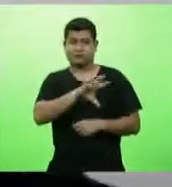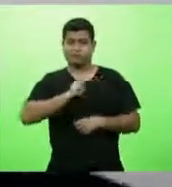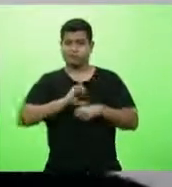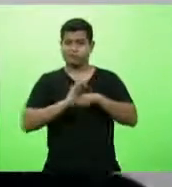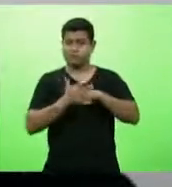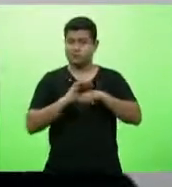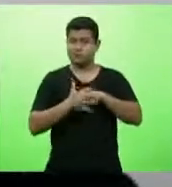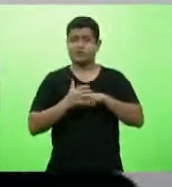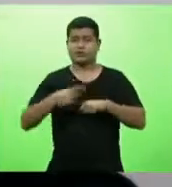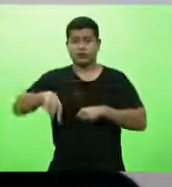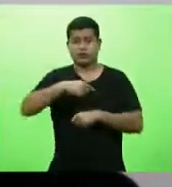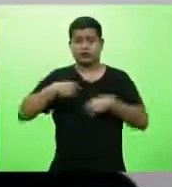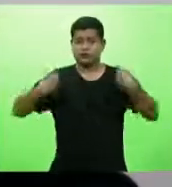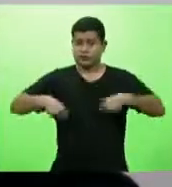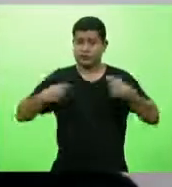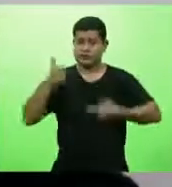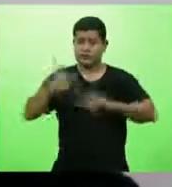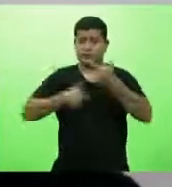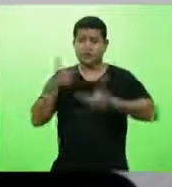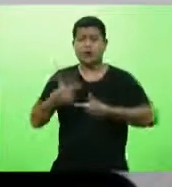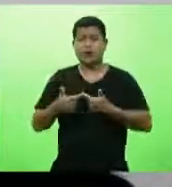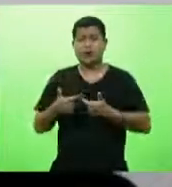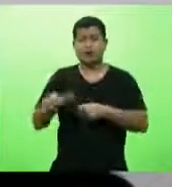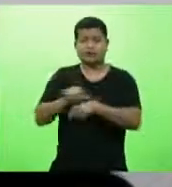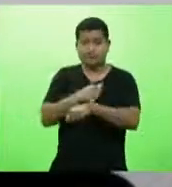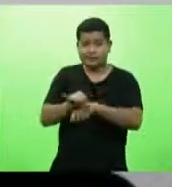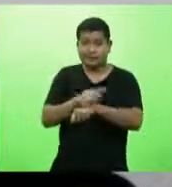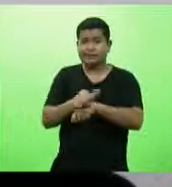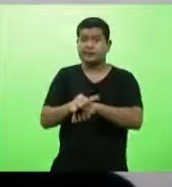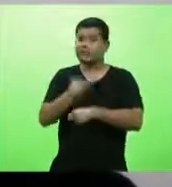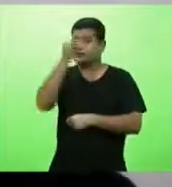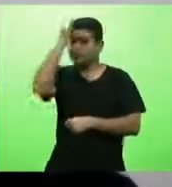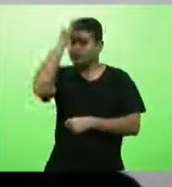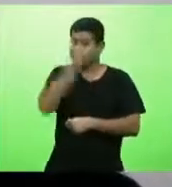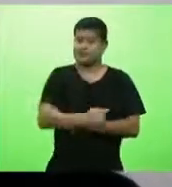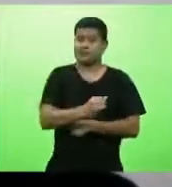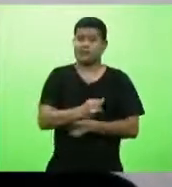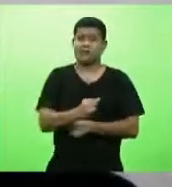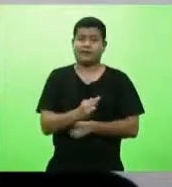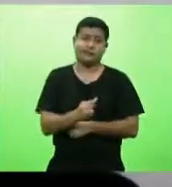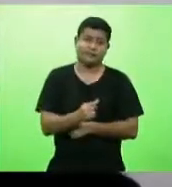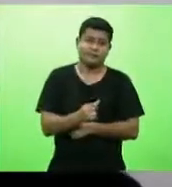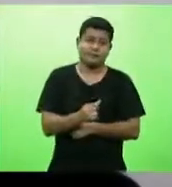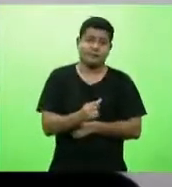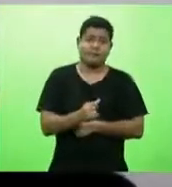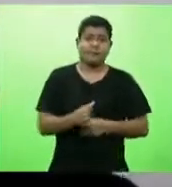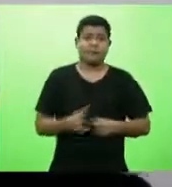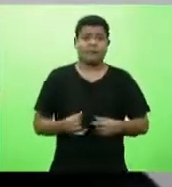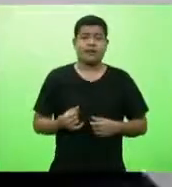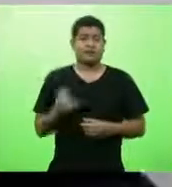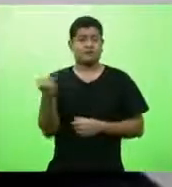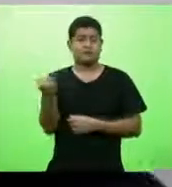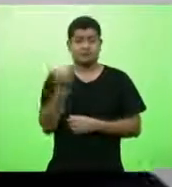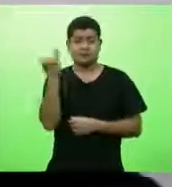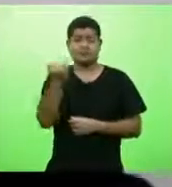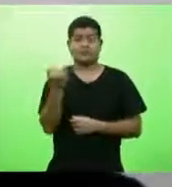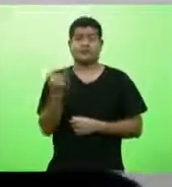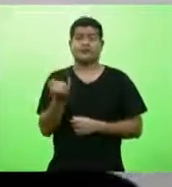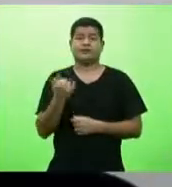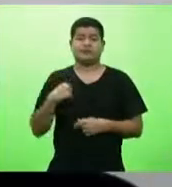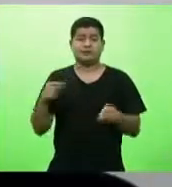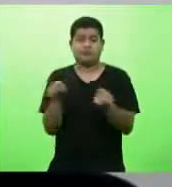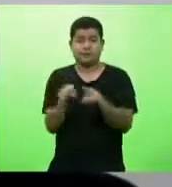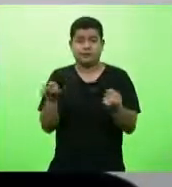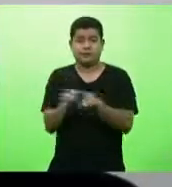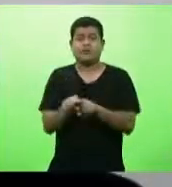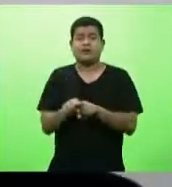trabalhar em medidas de prevenção que são importantes e fundamental, e também na busca dessa vacina